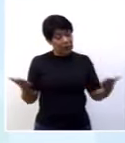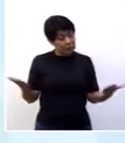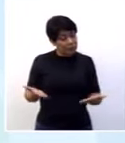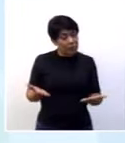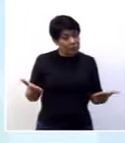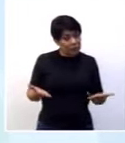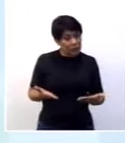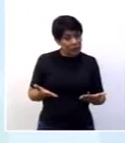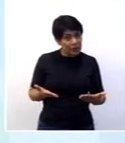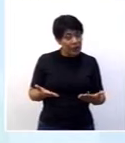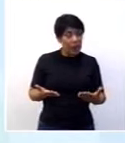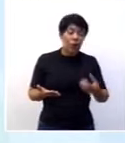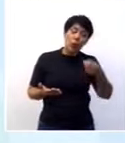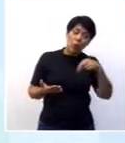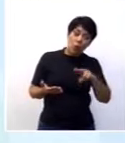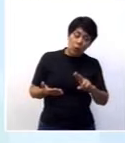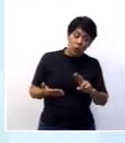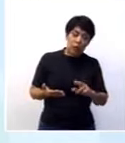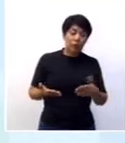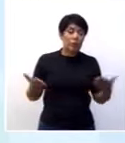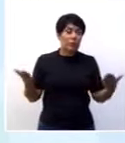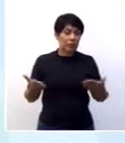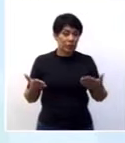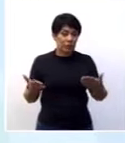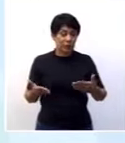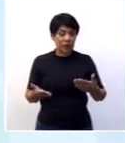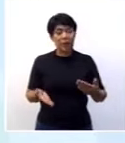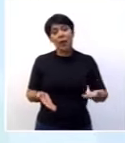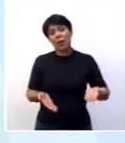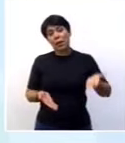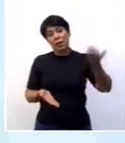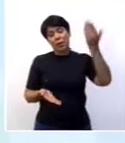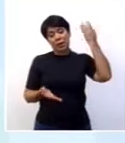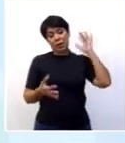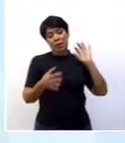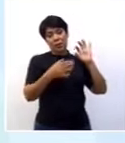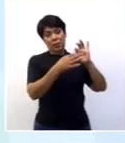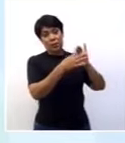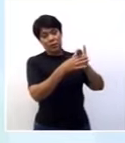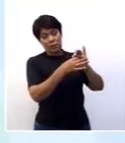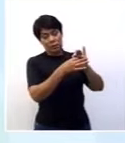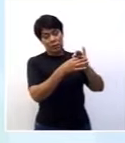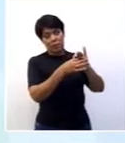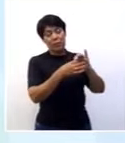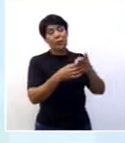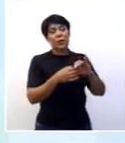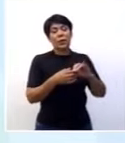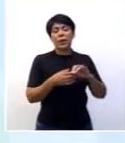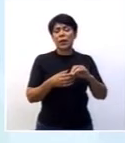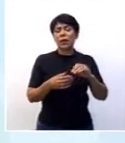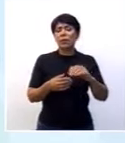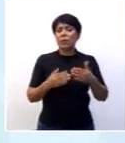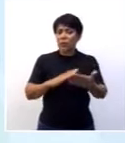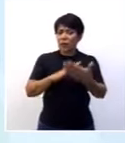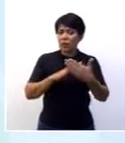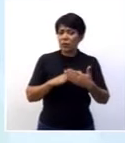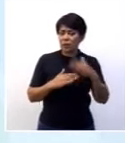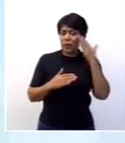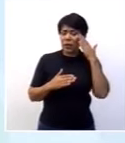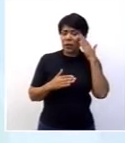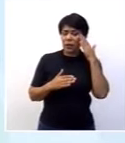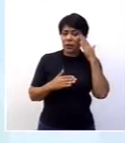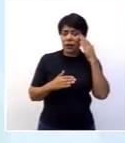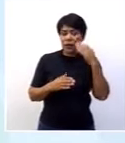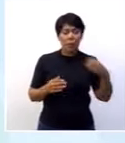presente, ou presente e passado, que vai nos dar essas ideias de modernidade, que vão nos dar, aliás, essas